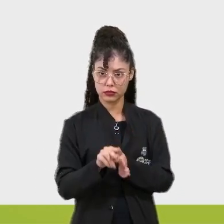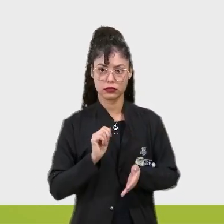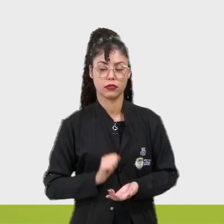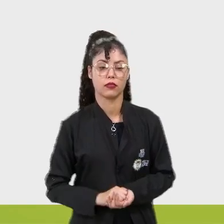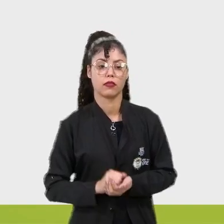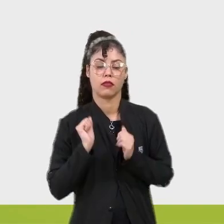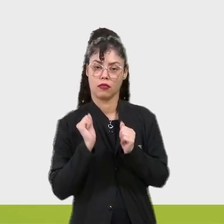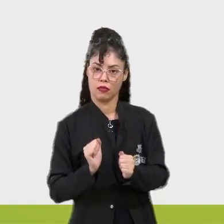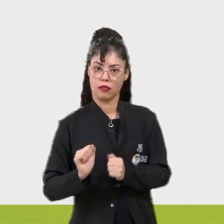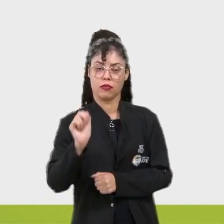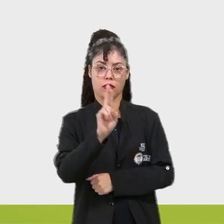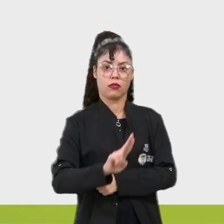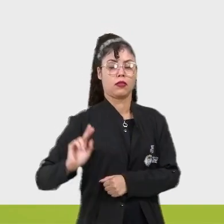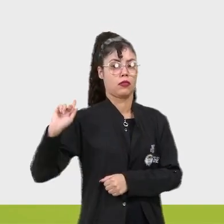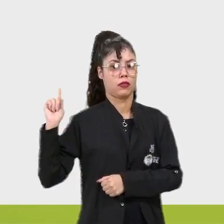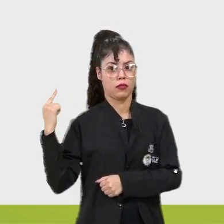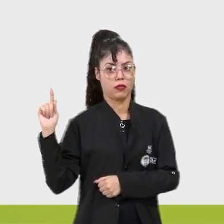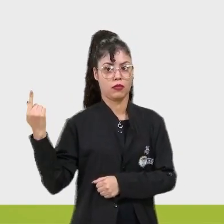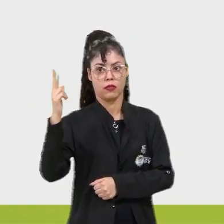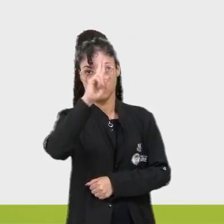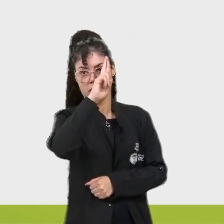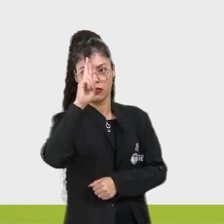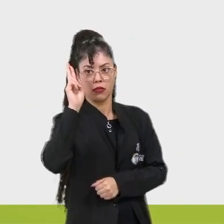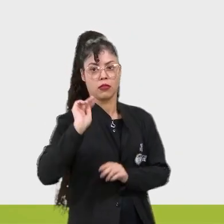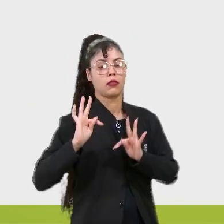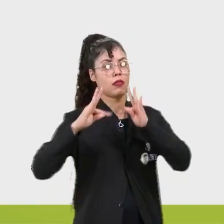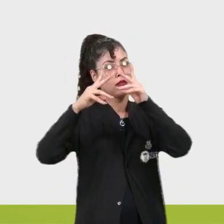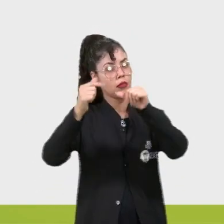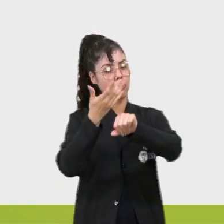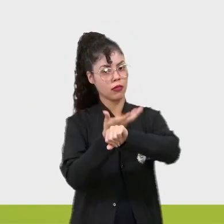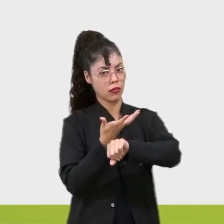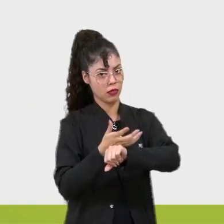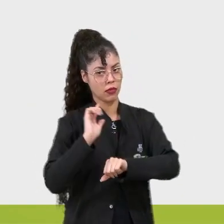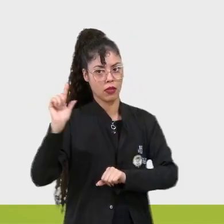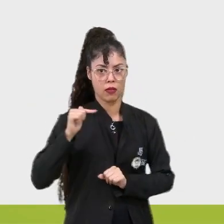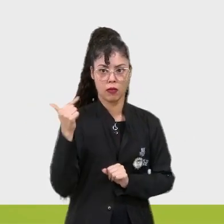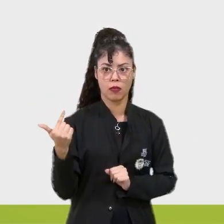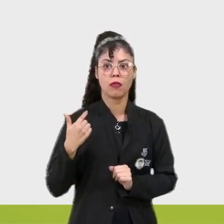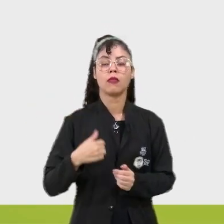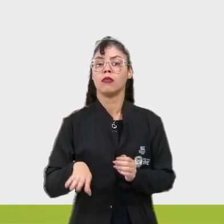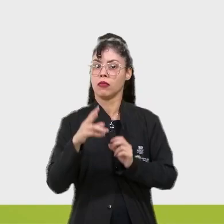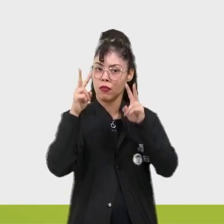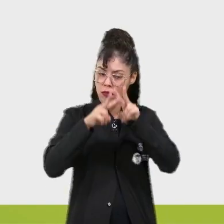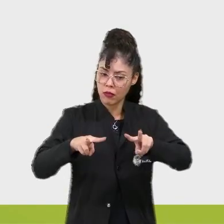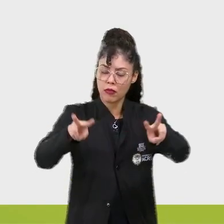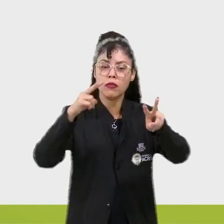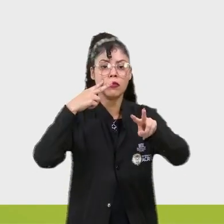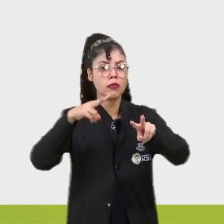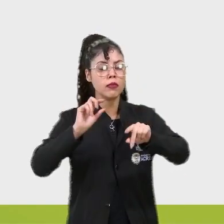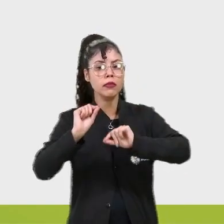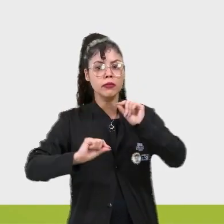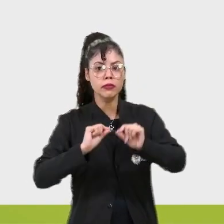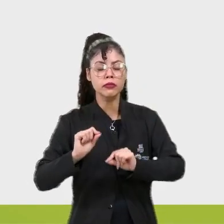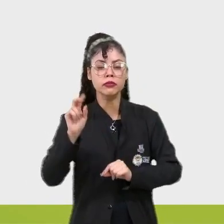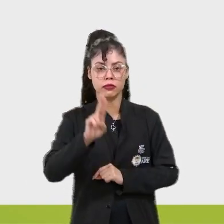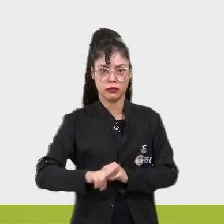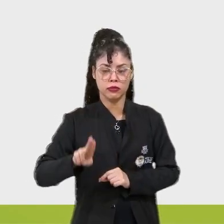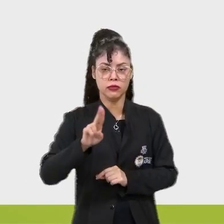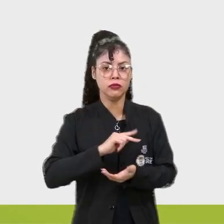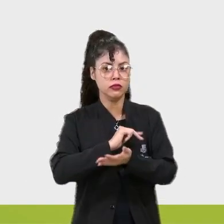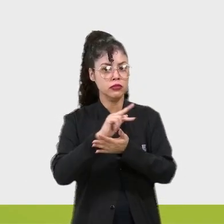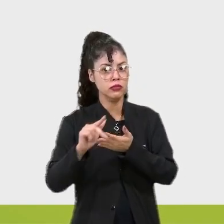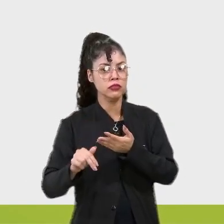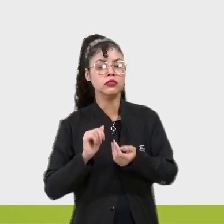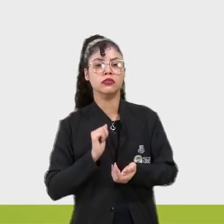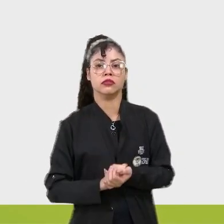né? Você pode utilizar a geografia, a história, tudo isso em favor do seu ponto de vista. Né? Então, você utilizou as várias áreas